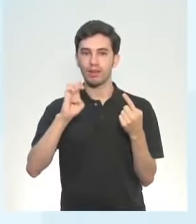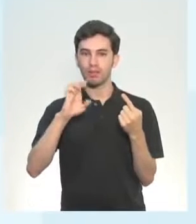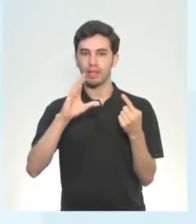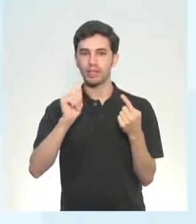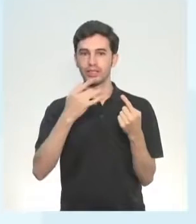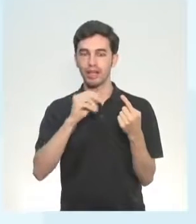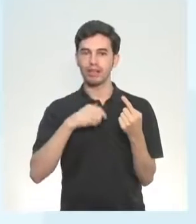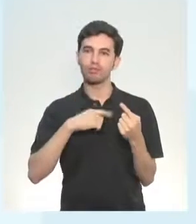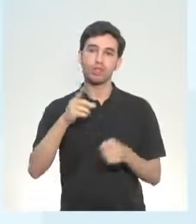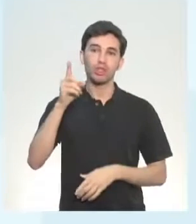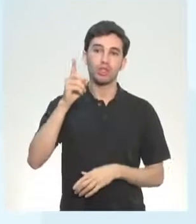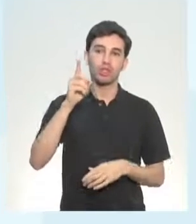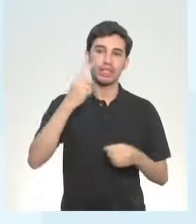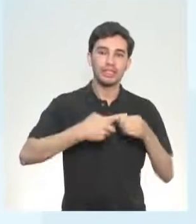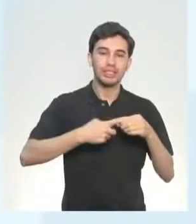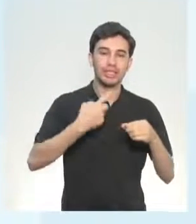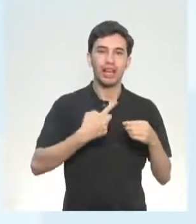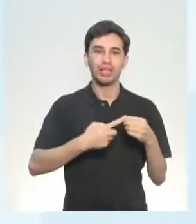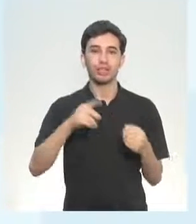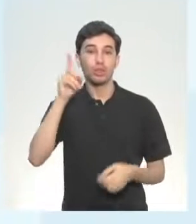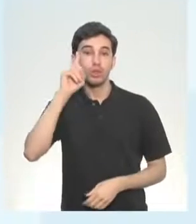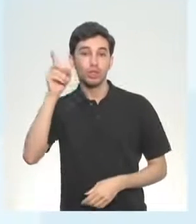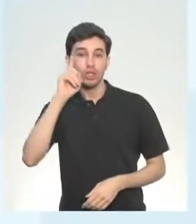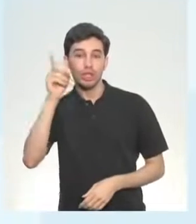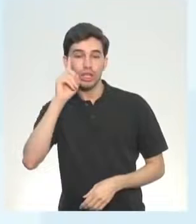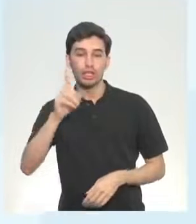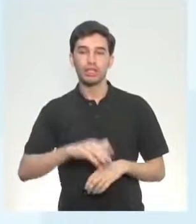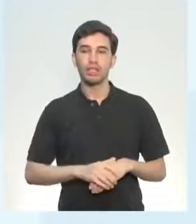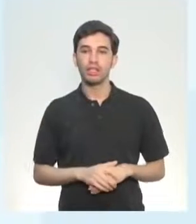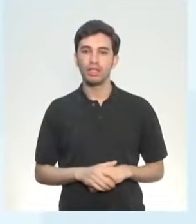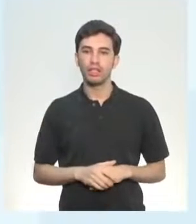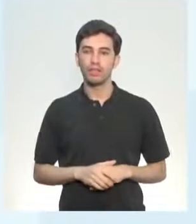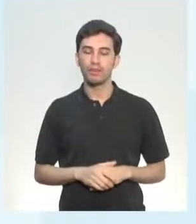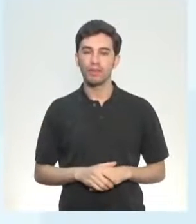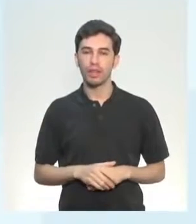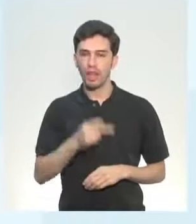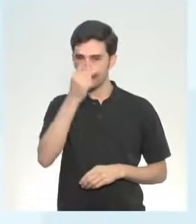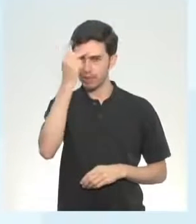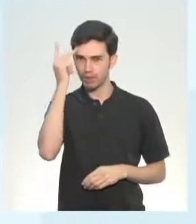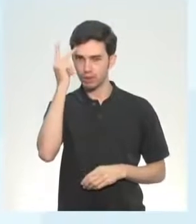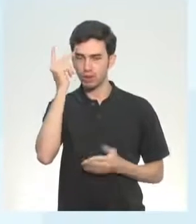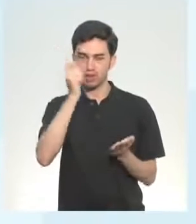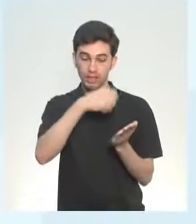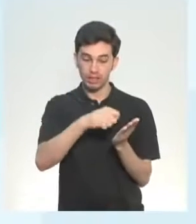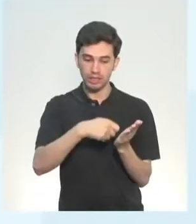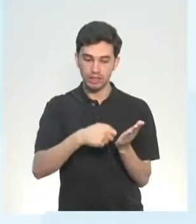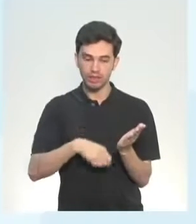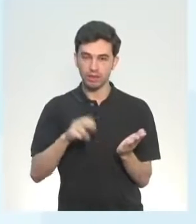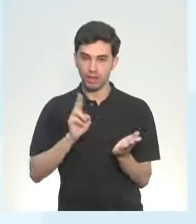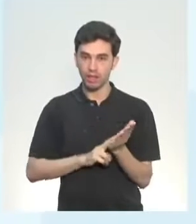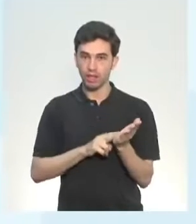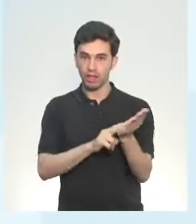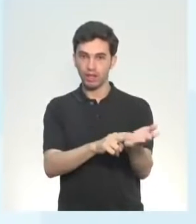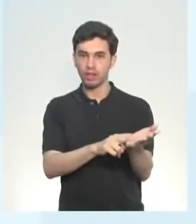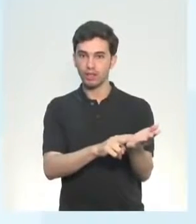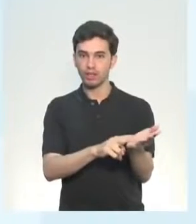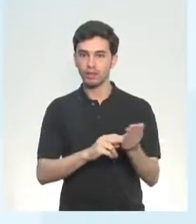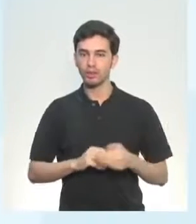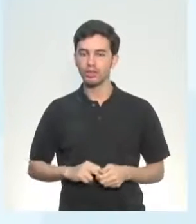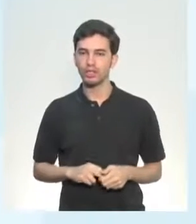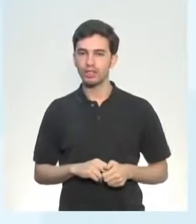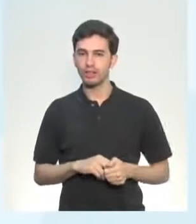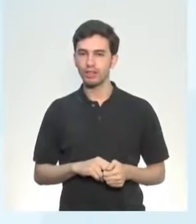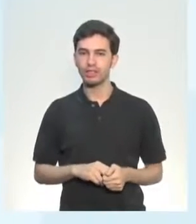Cidade, data. Tá bom, super importante isso. O remetente, quem está enviando,